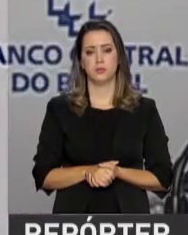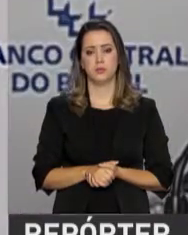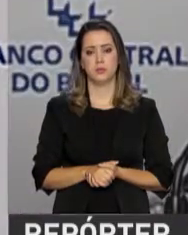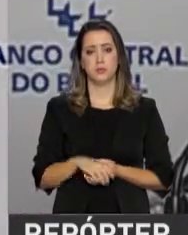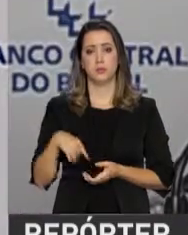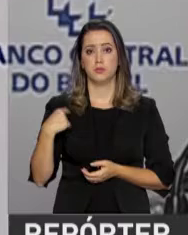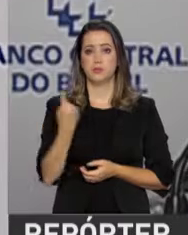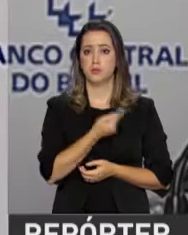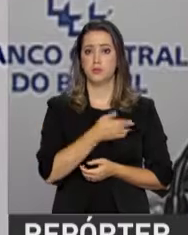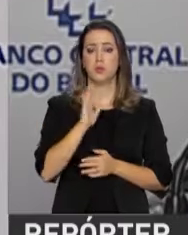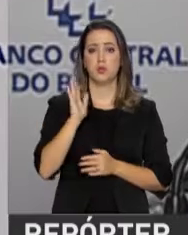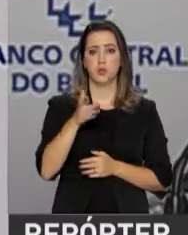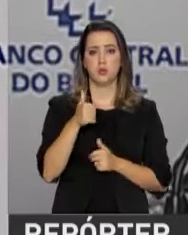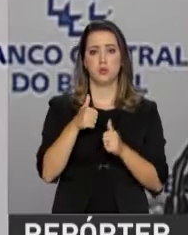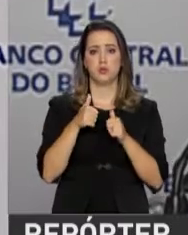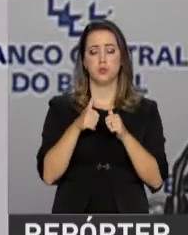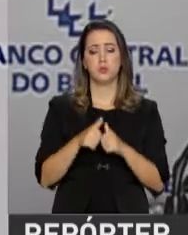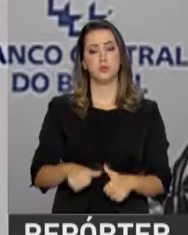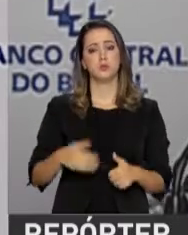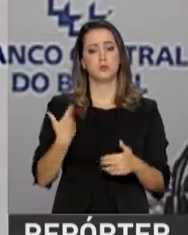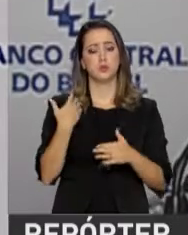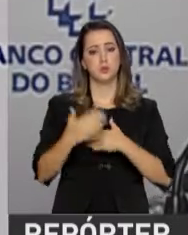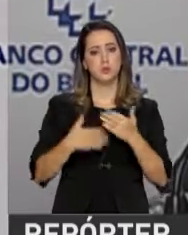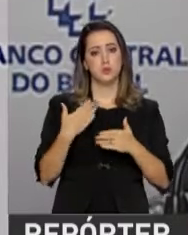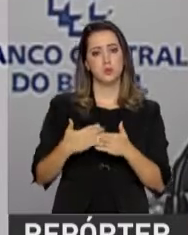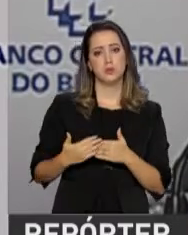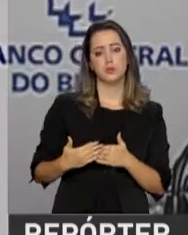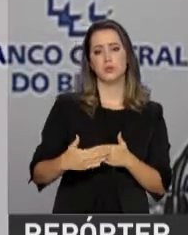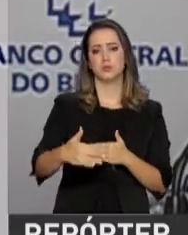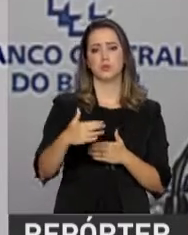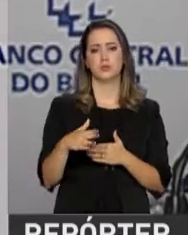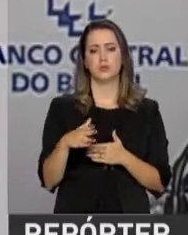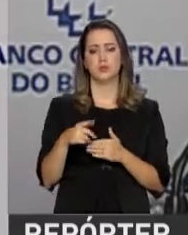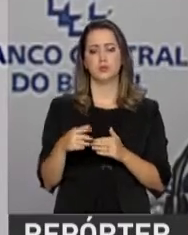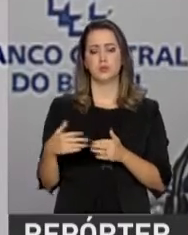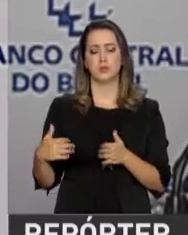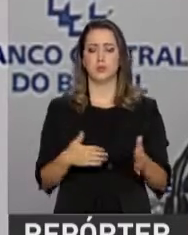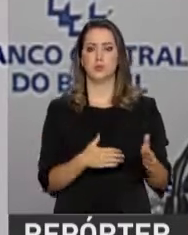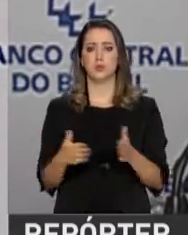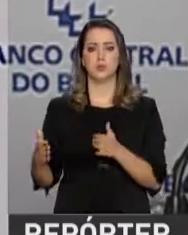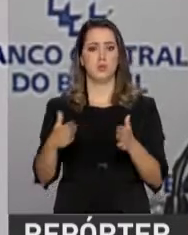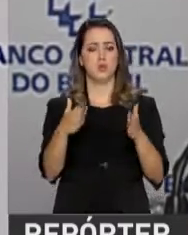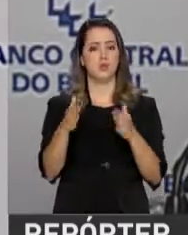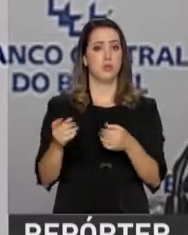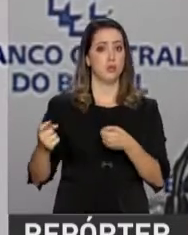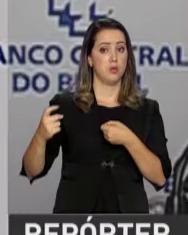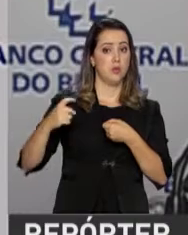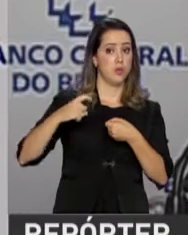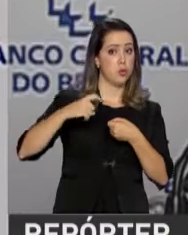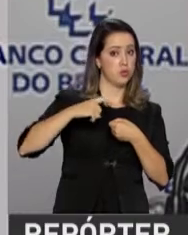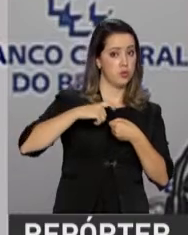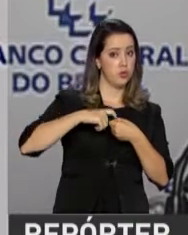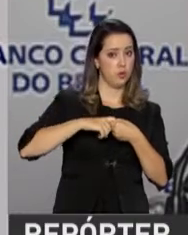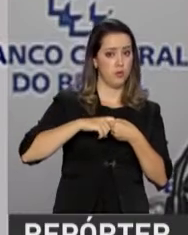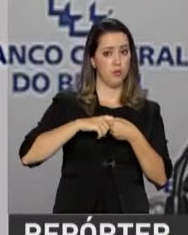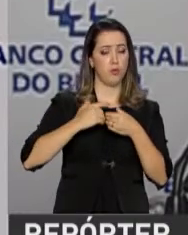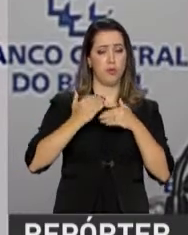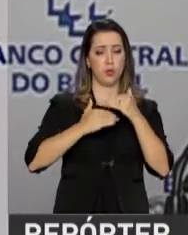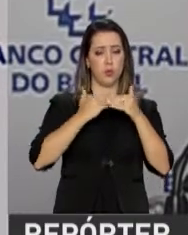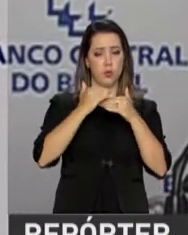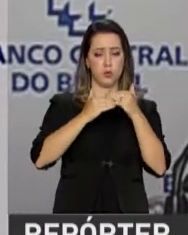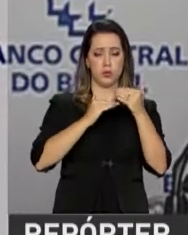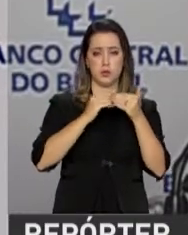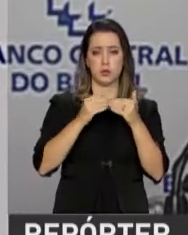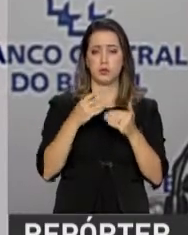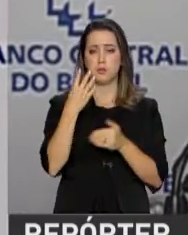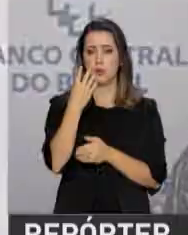Nós já estamos, segundo as projeções expectativas, já na trajetória de volta para a meta